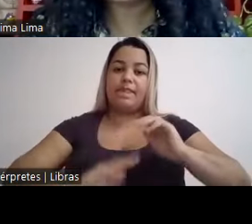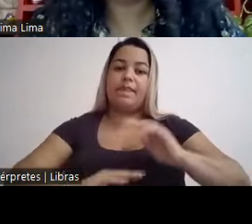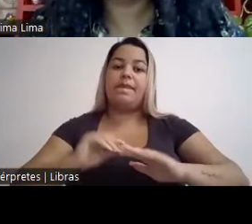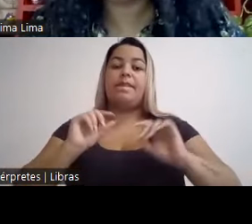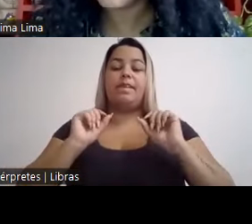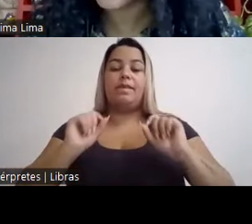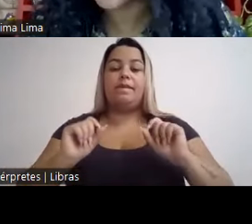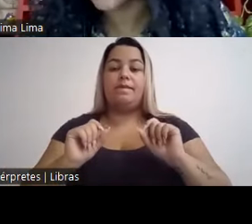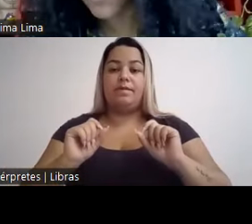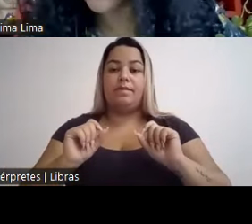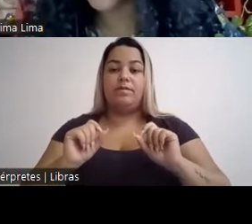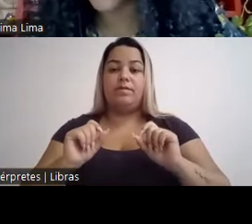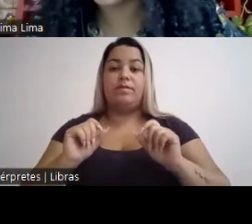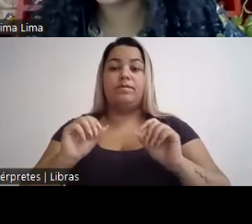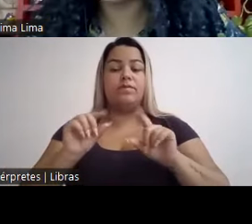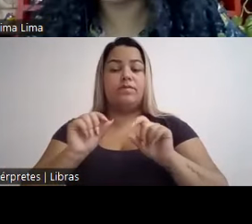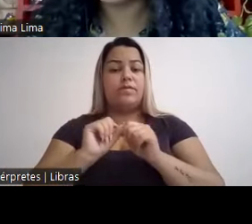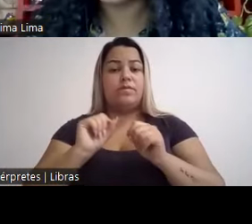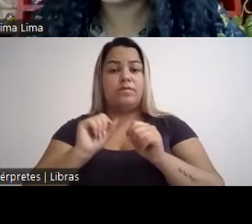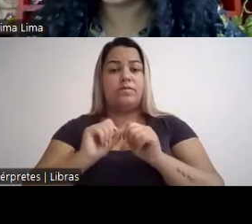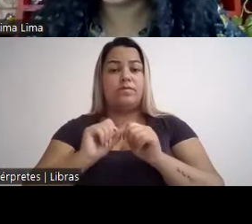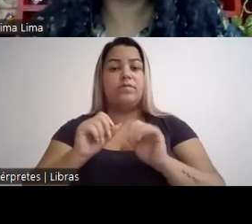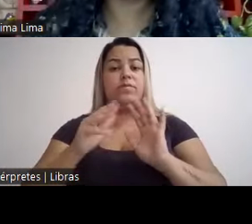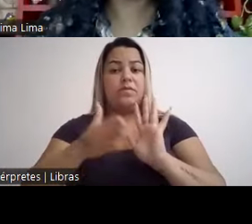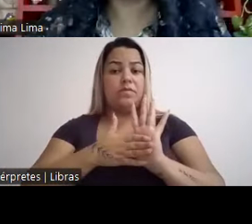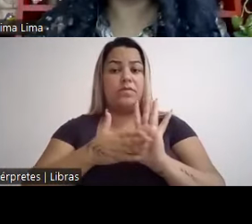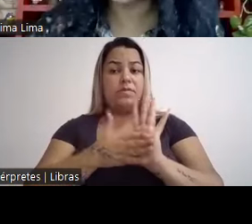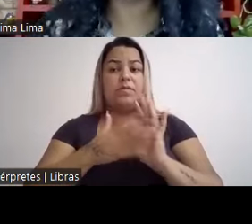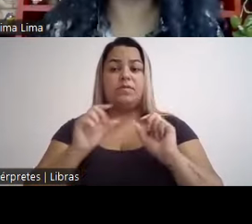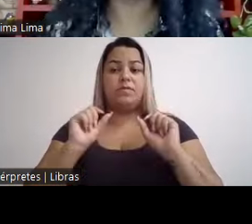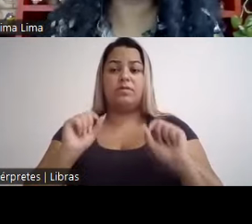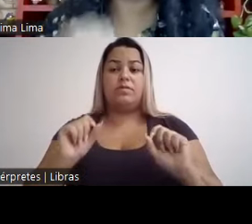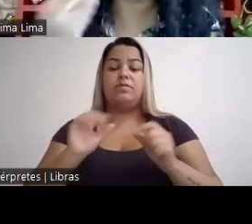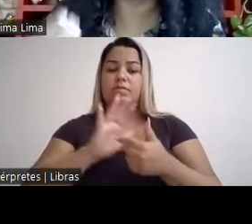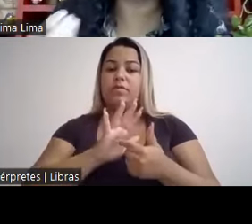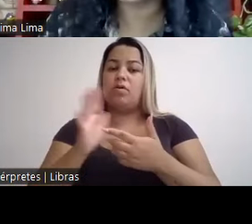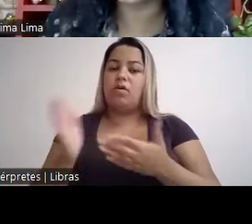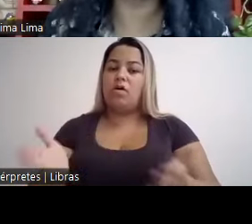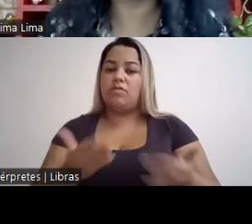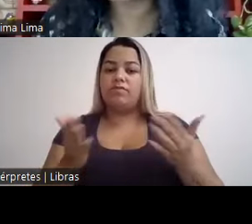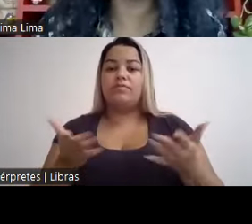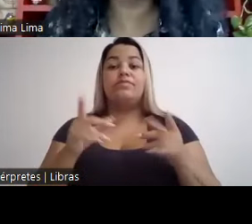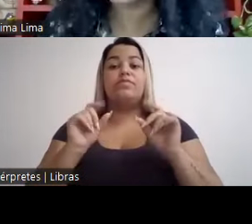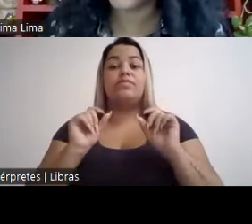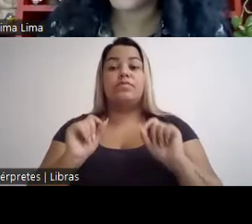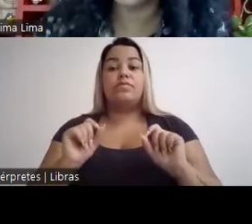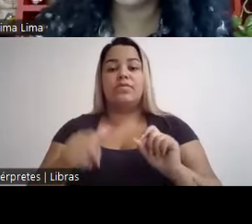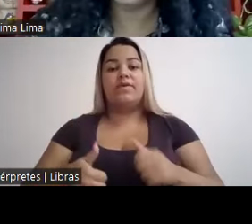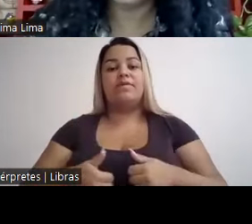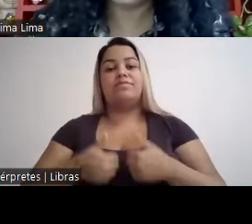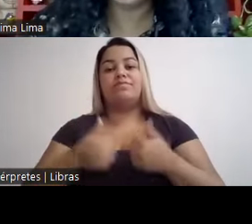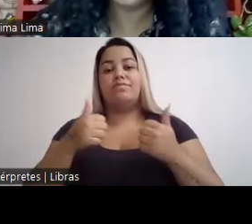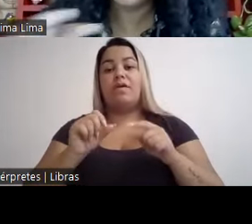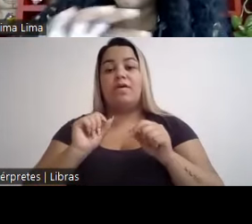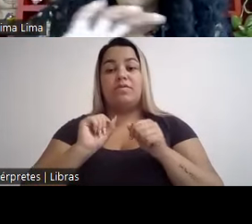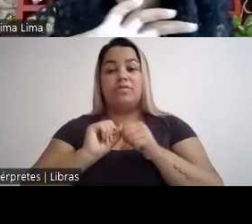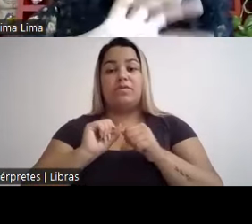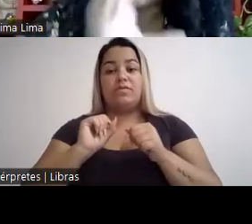e costurado com o propósito, que é o que te move, o porquê de fazer o que está sendo feito. E